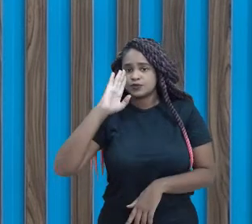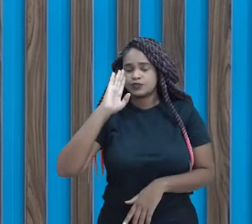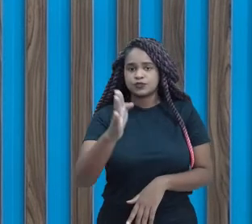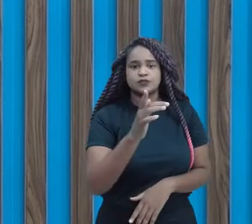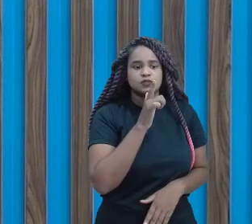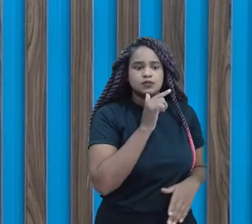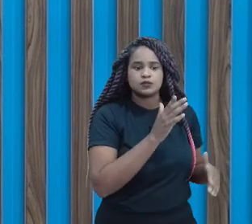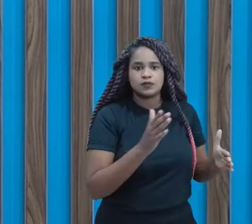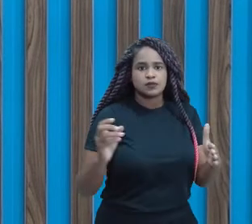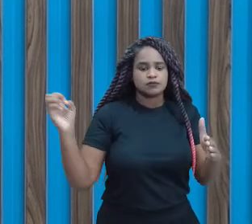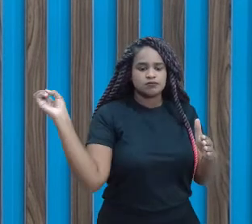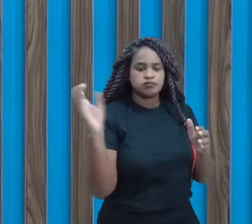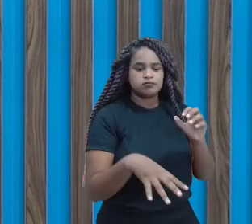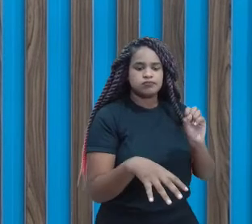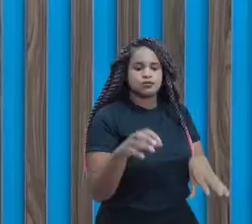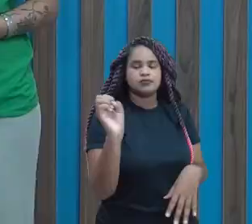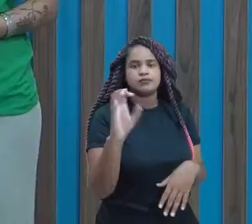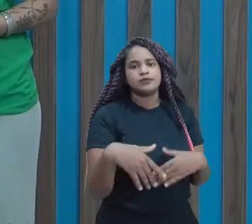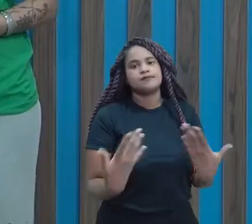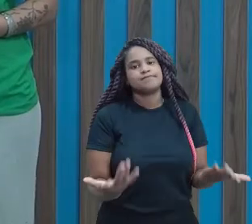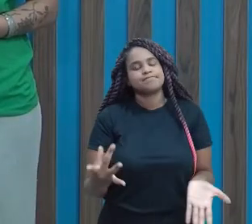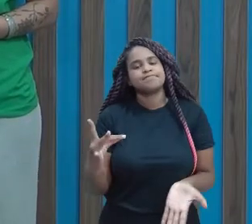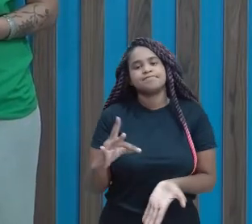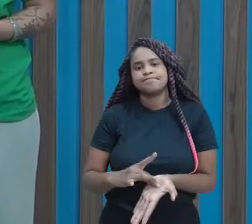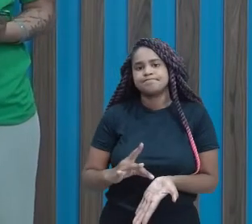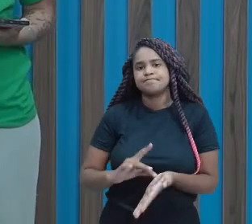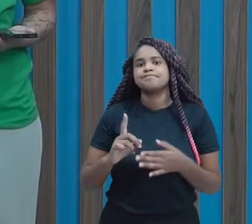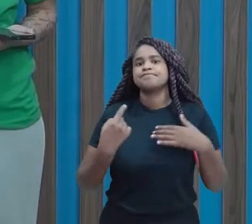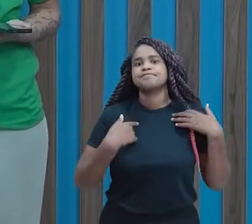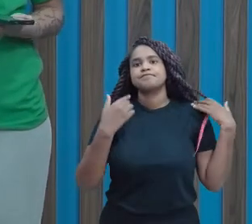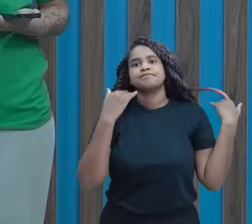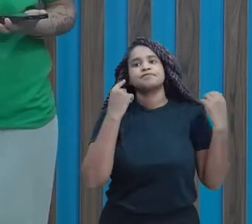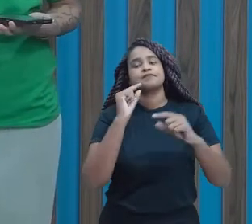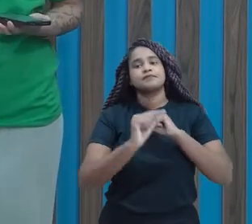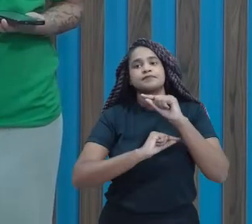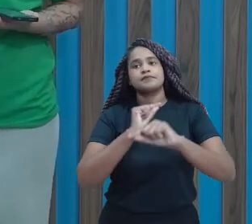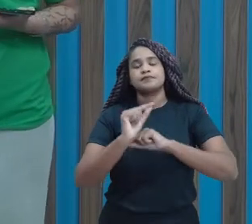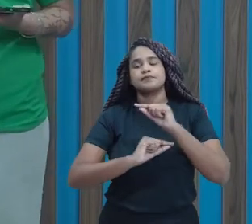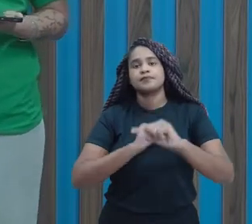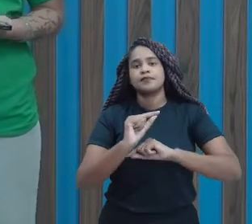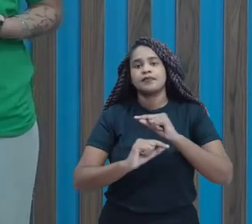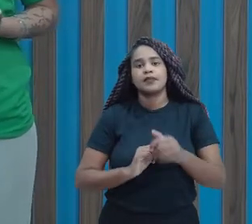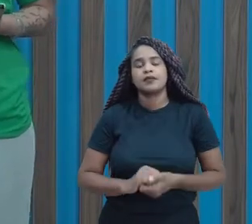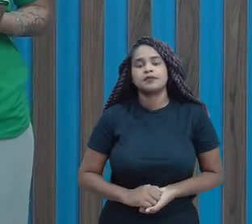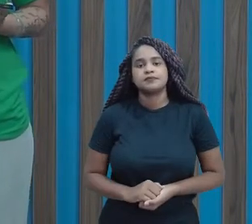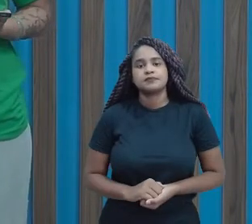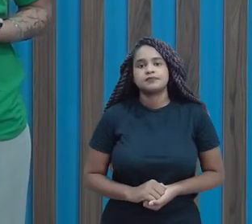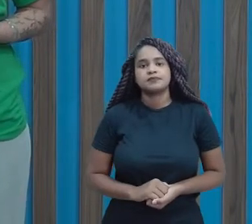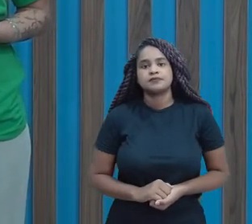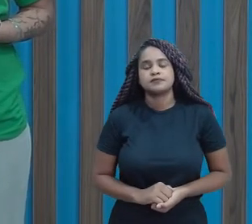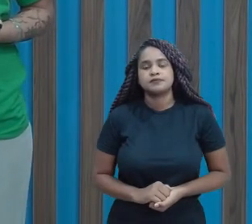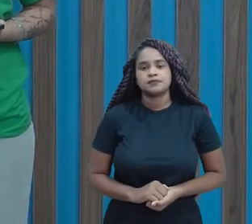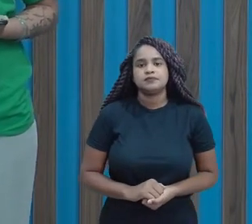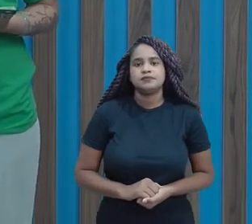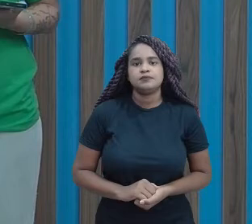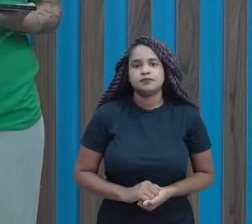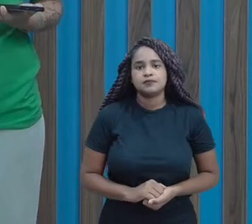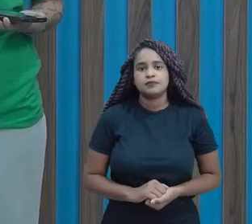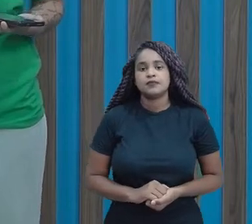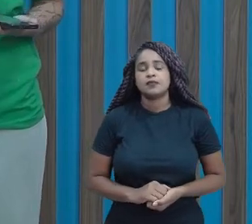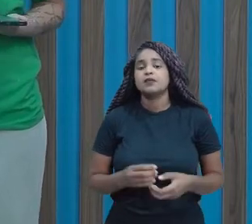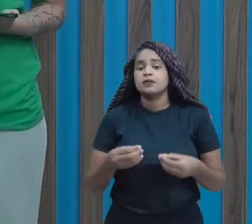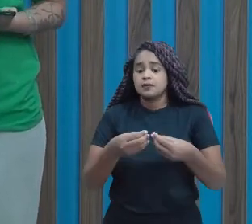de tratamento. Exatamente. E a gente sabe, né, que essa questão aí que a gente está falando